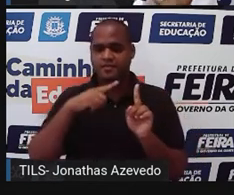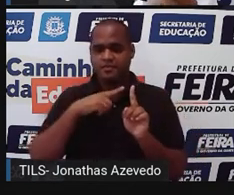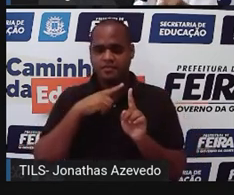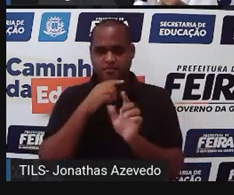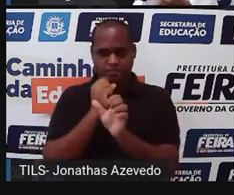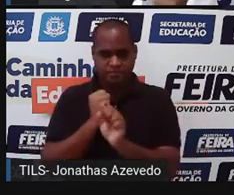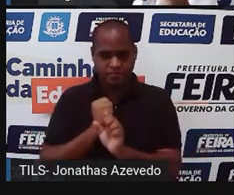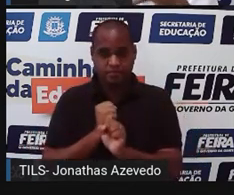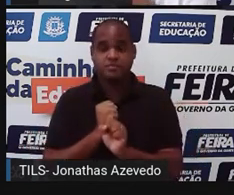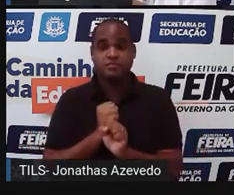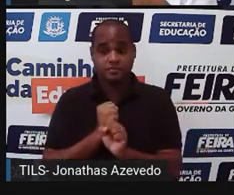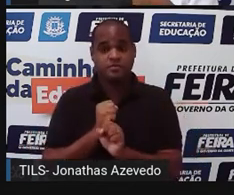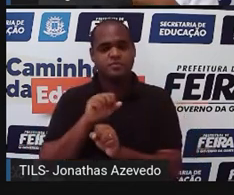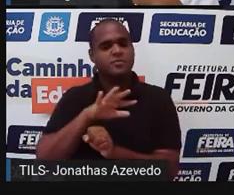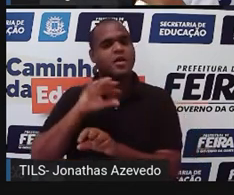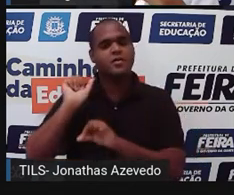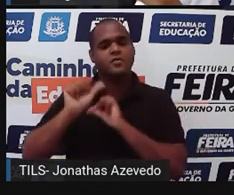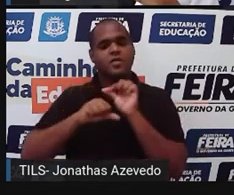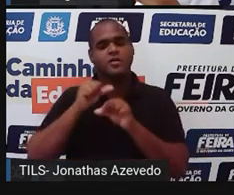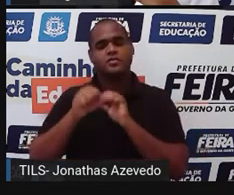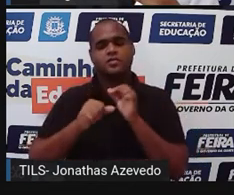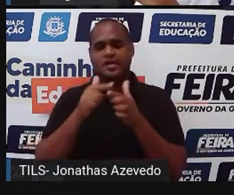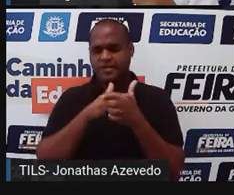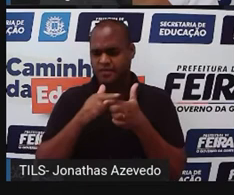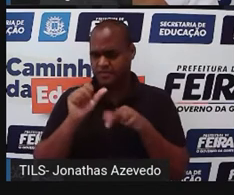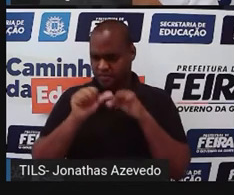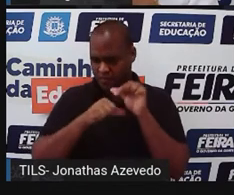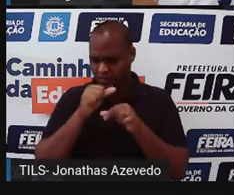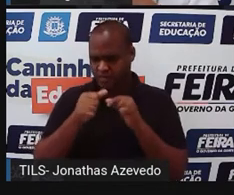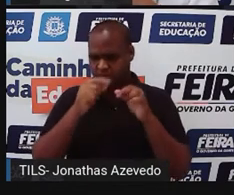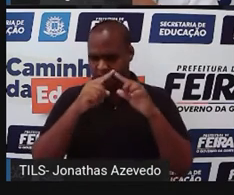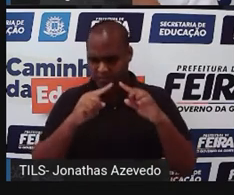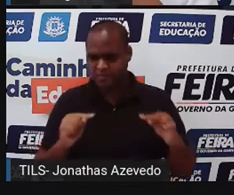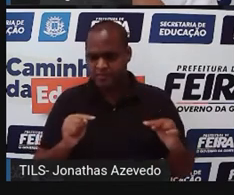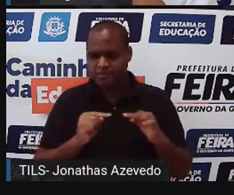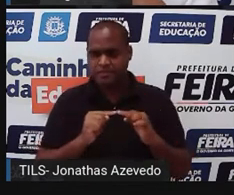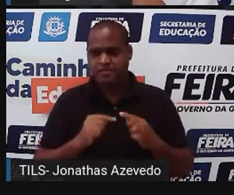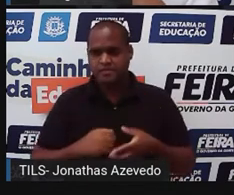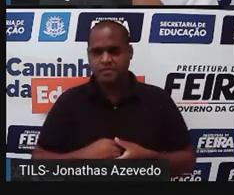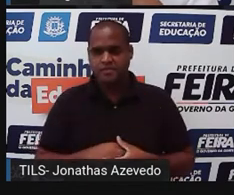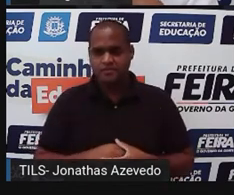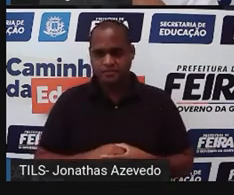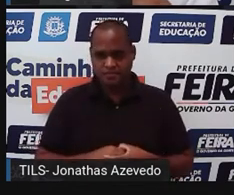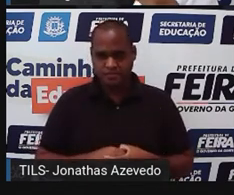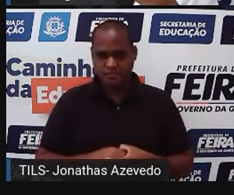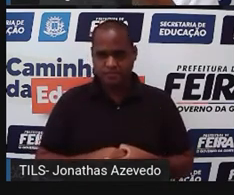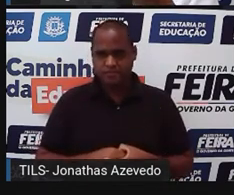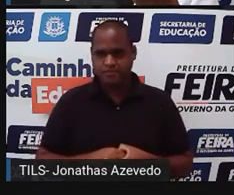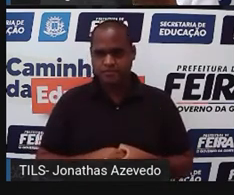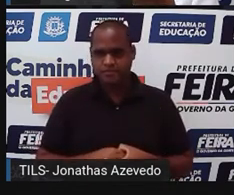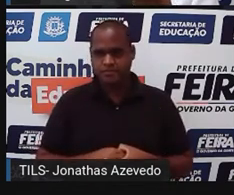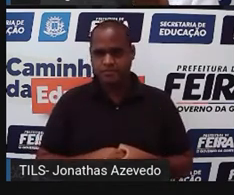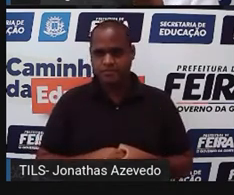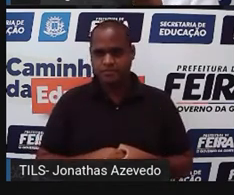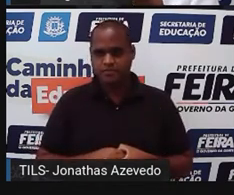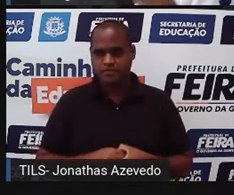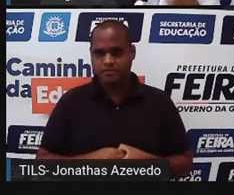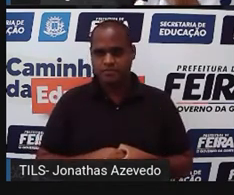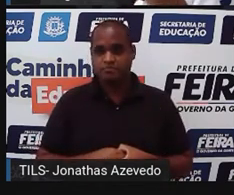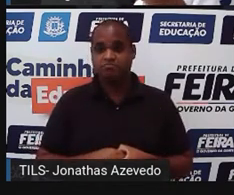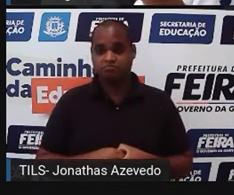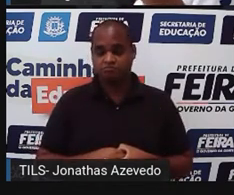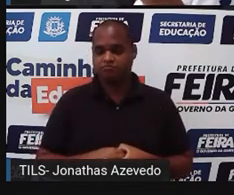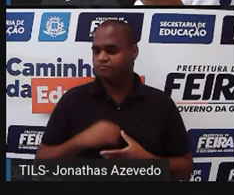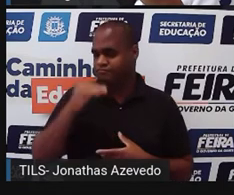de um retângulo que é formado por esse triângulo é uma um bom raciocínio em